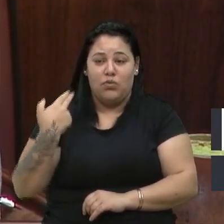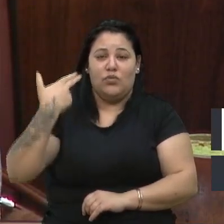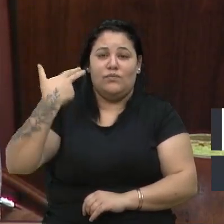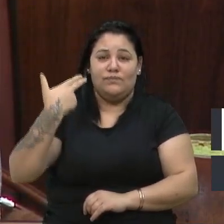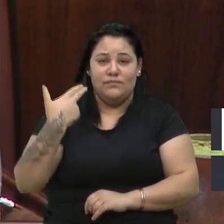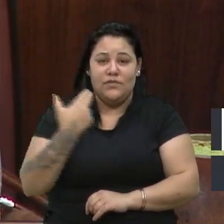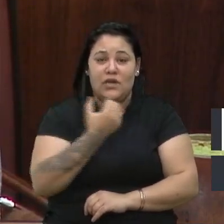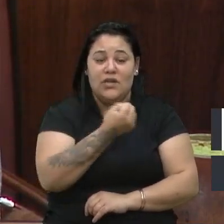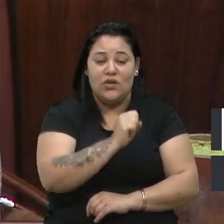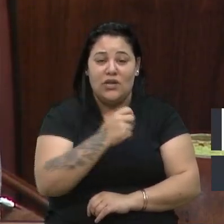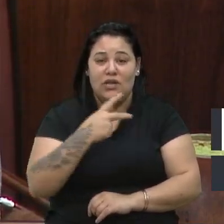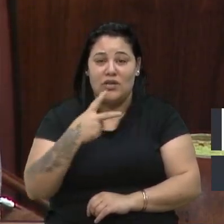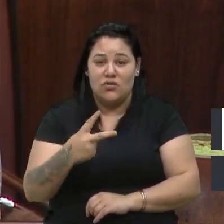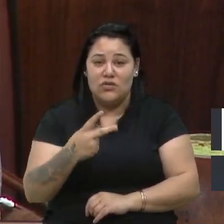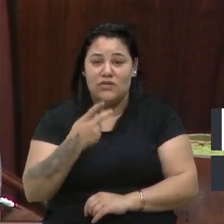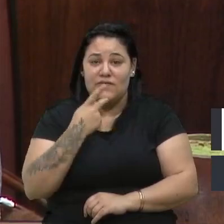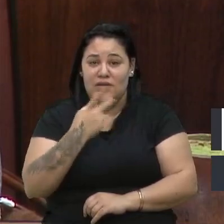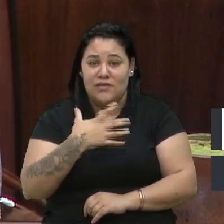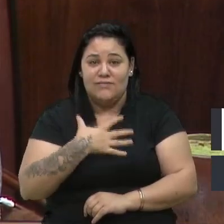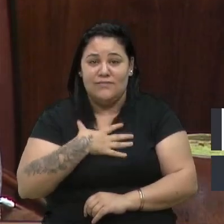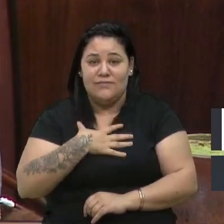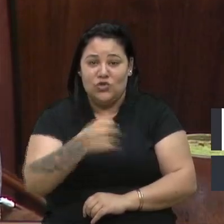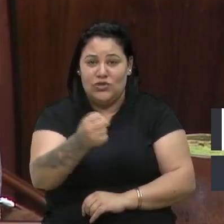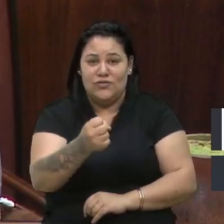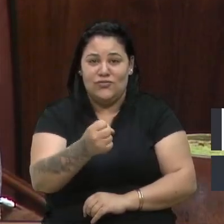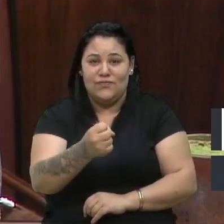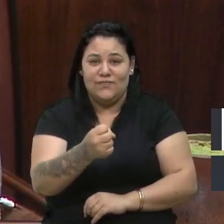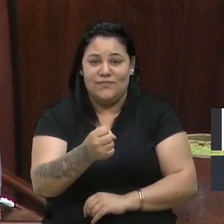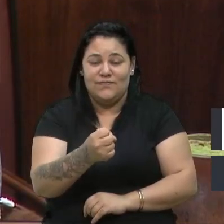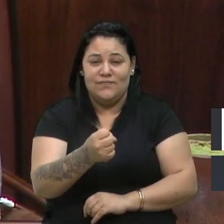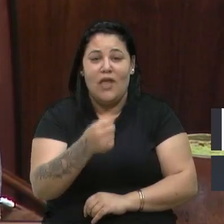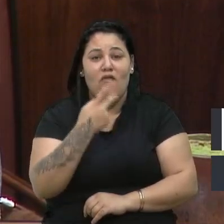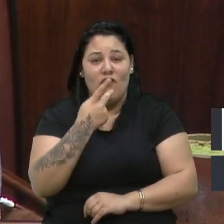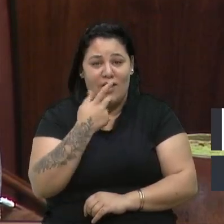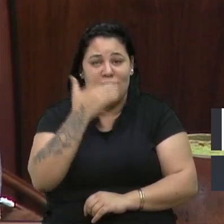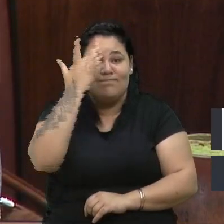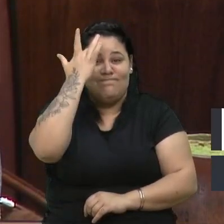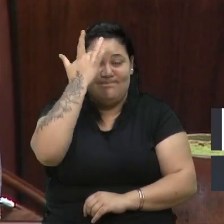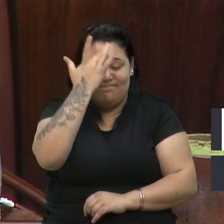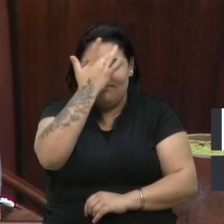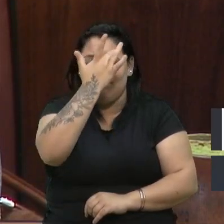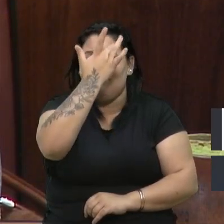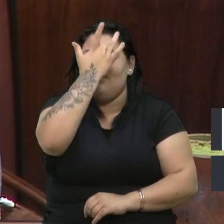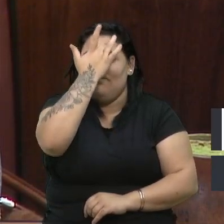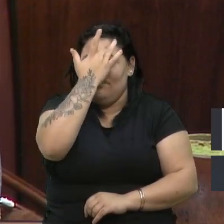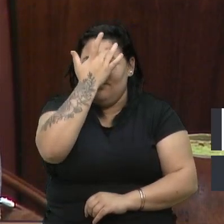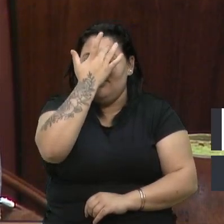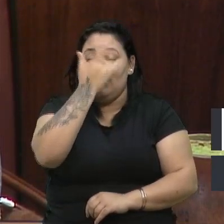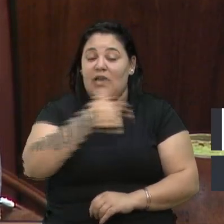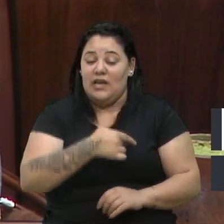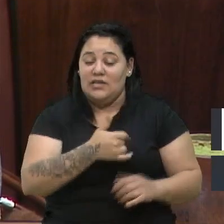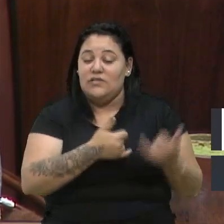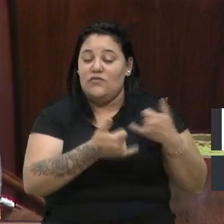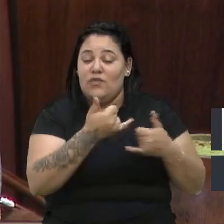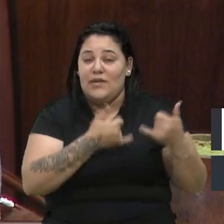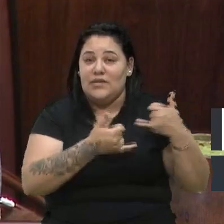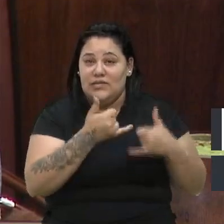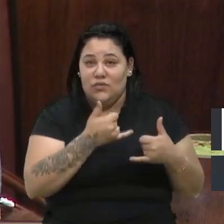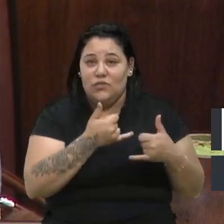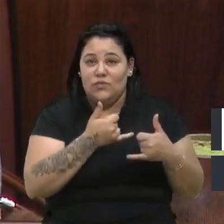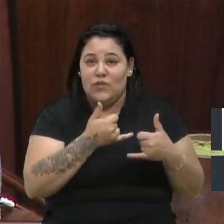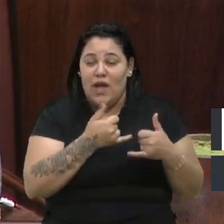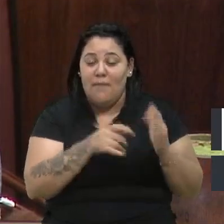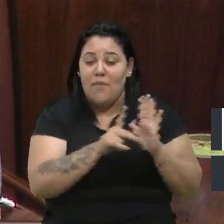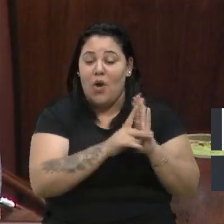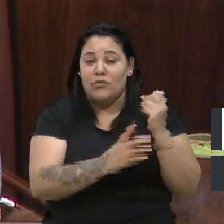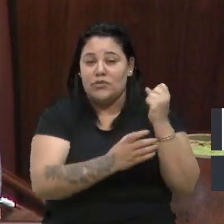Quando a gente falava de saúde mental, que está diretamente relacionado às condições, né? Esse dado vem do Anuário Brasileiro de Segurança Pública. Então, acho que